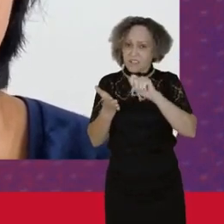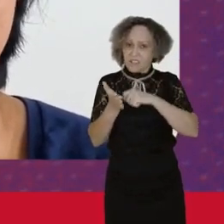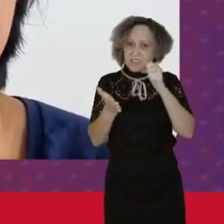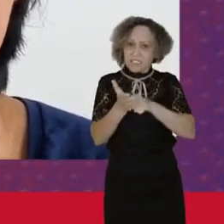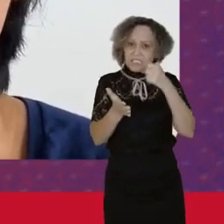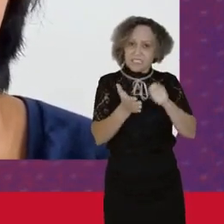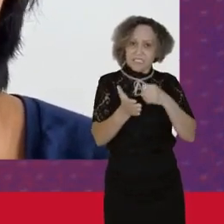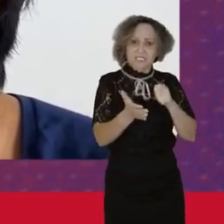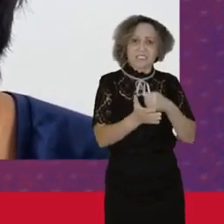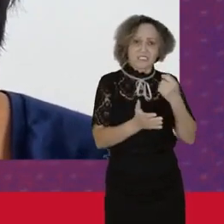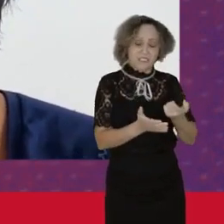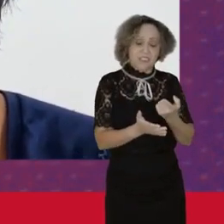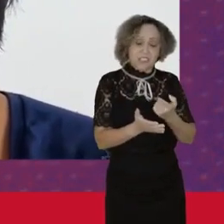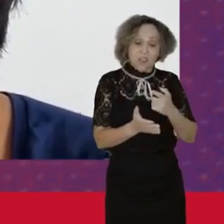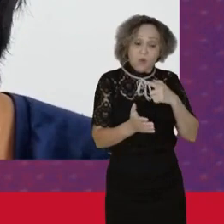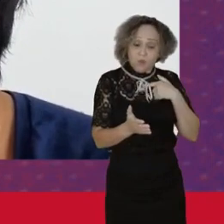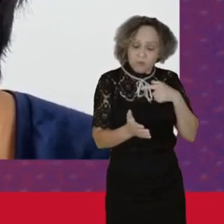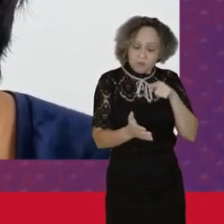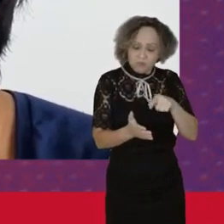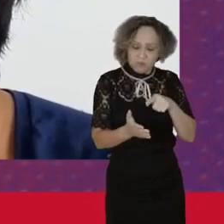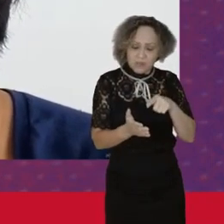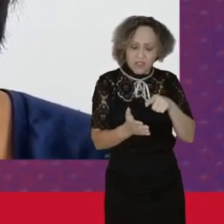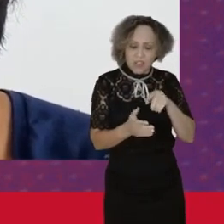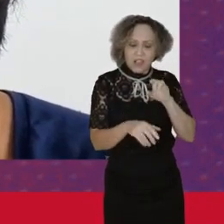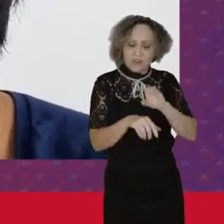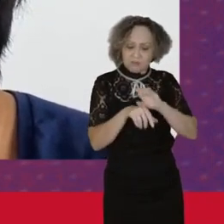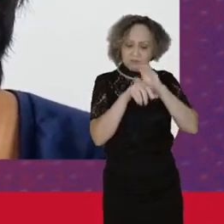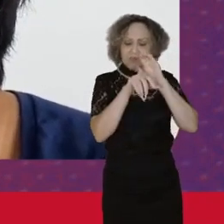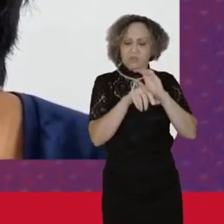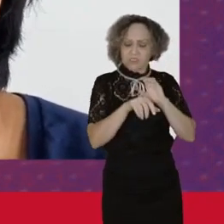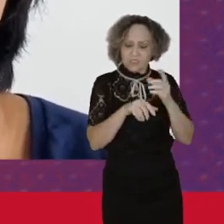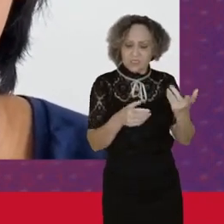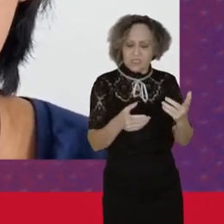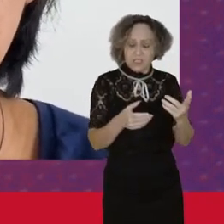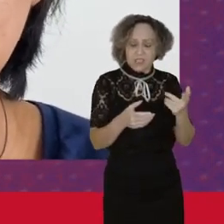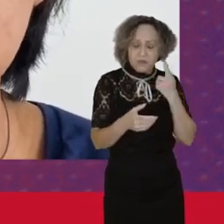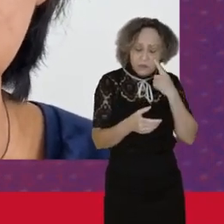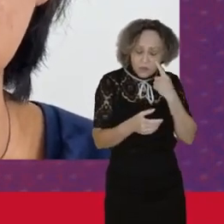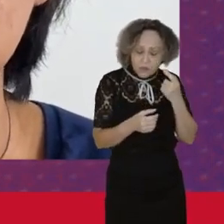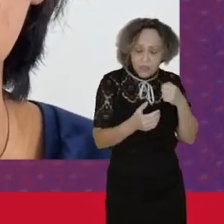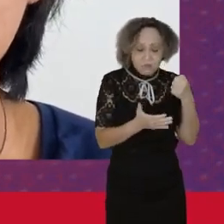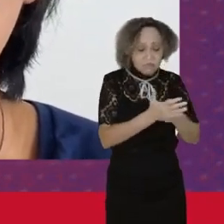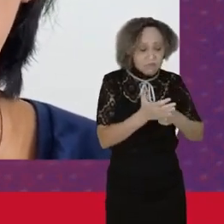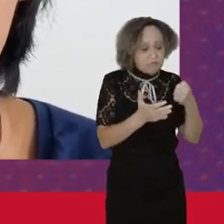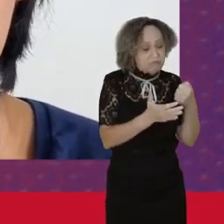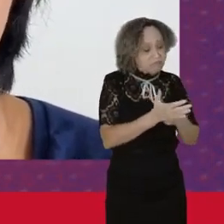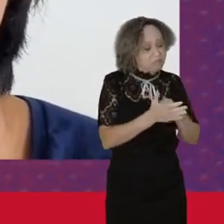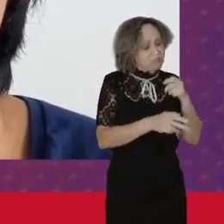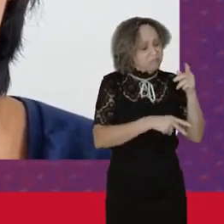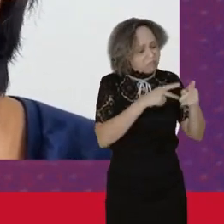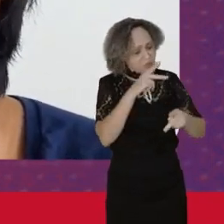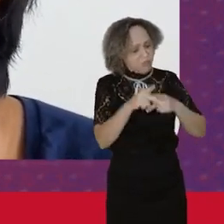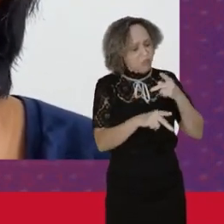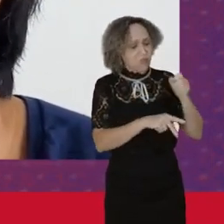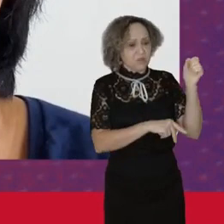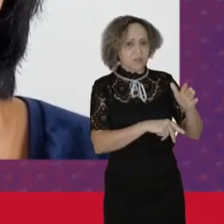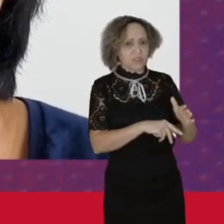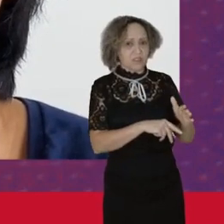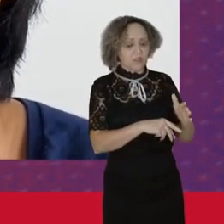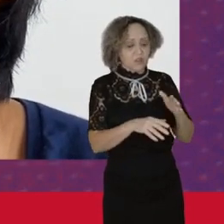social intensa, da população brasileira. Vários movimentos nacionalmente